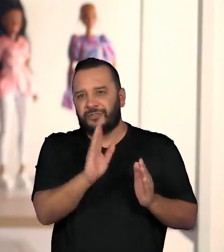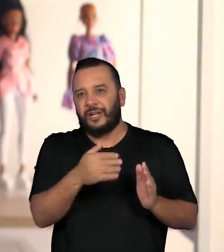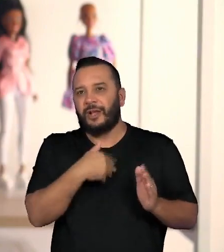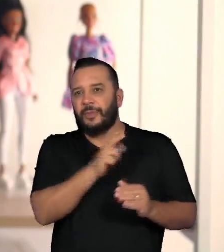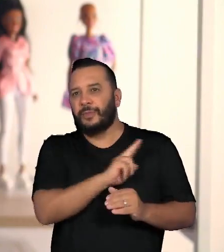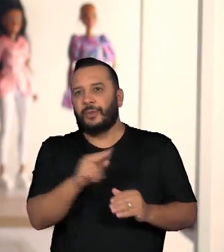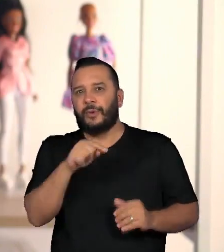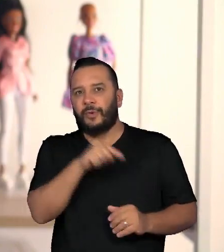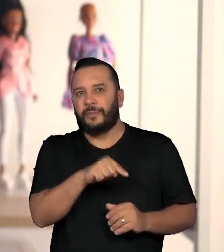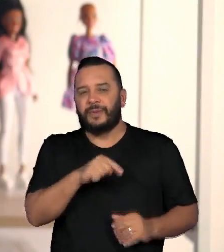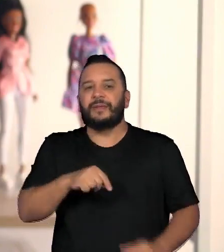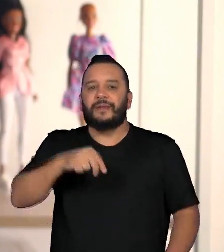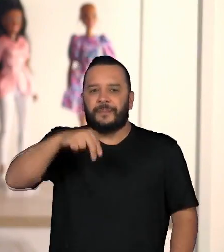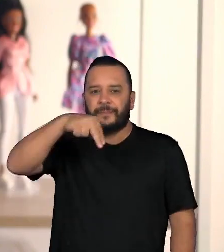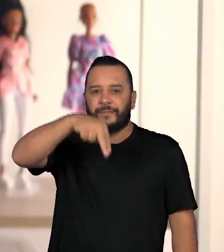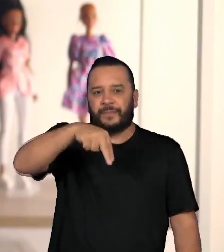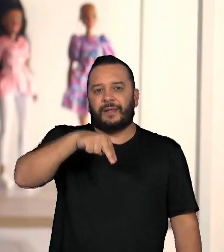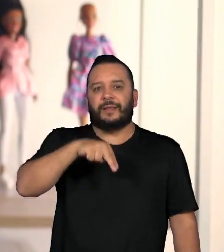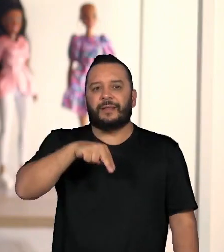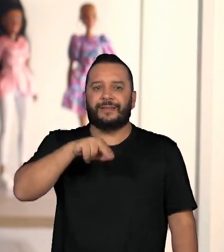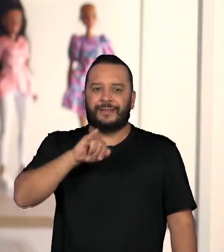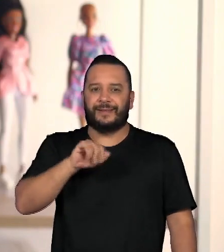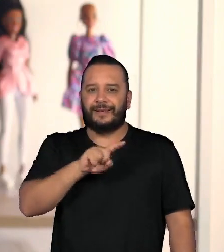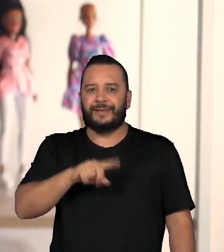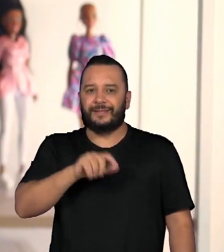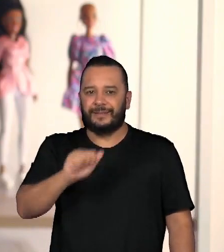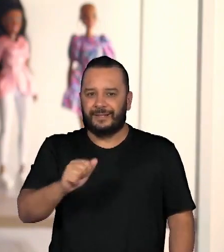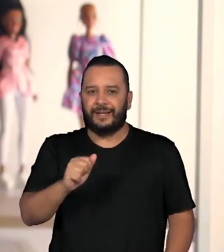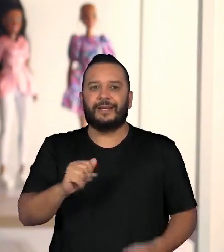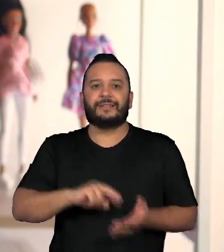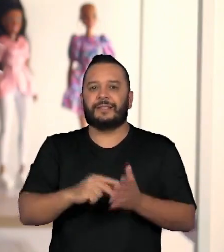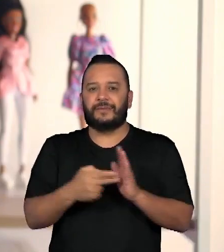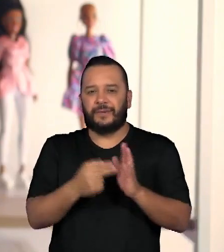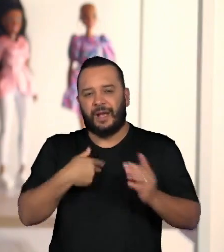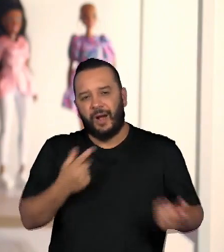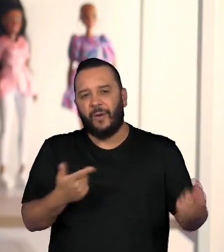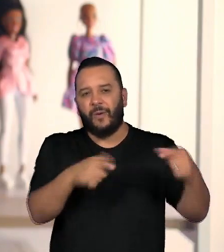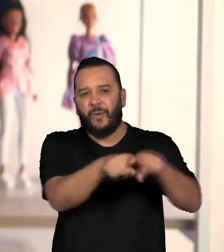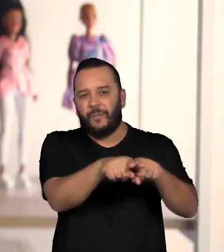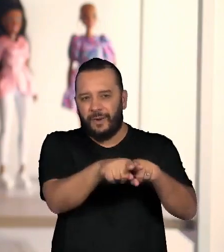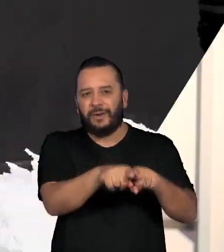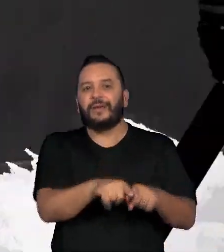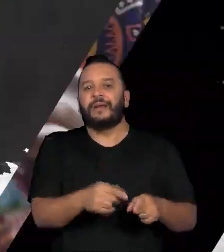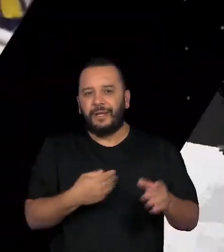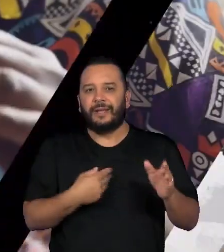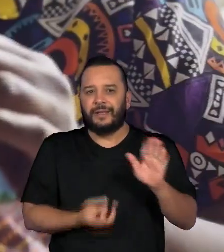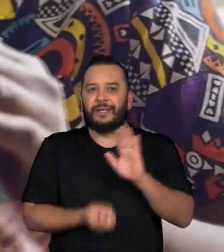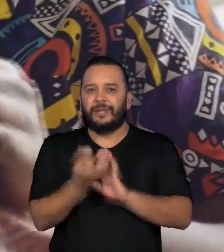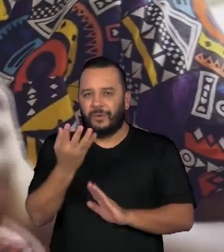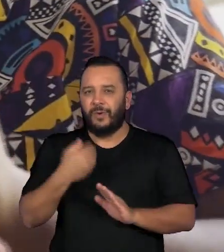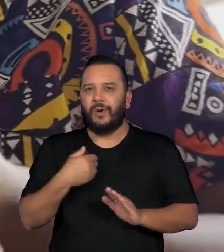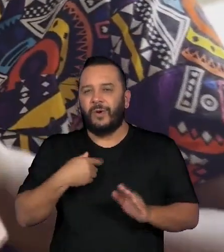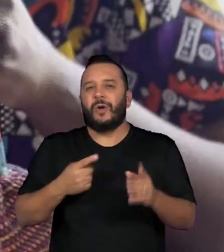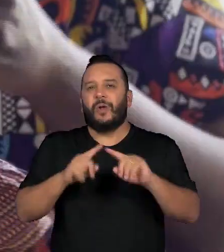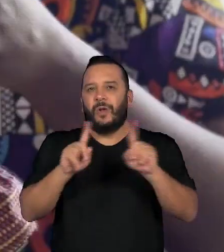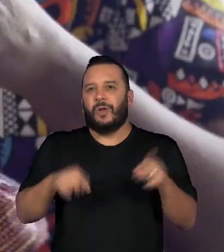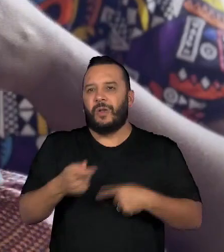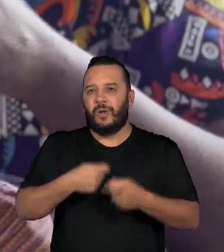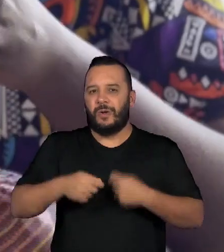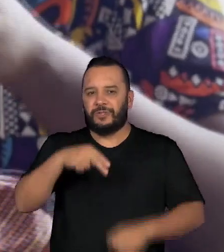A boneca se chama Anisa. Anisa significa companheira. E assim surgiu a loja Anisa.